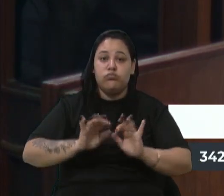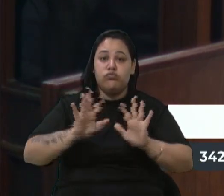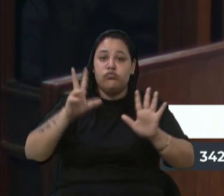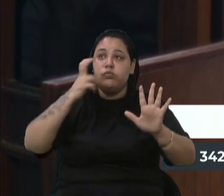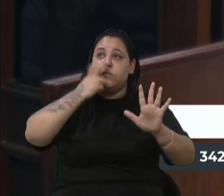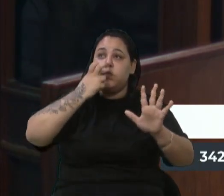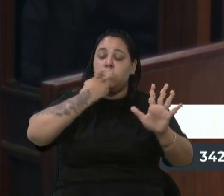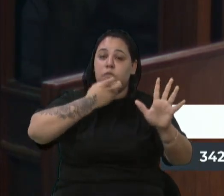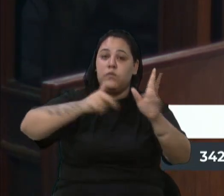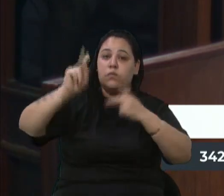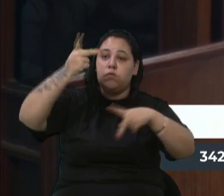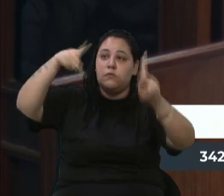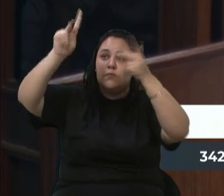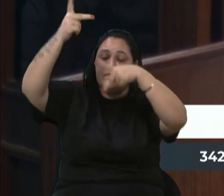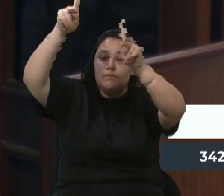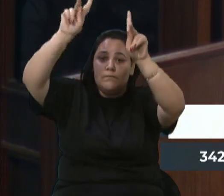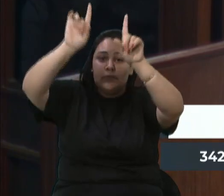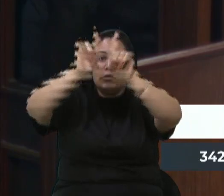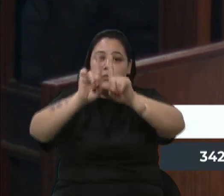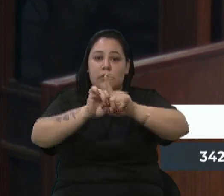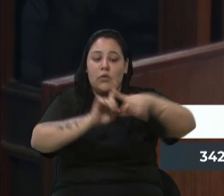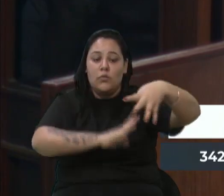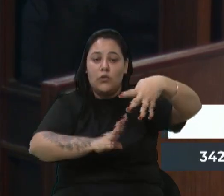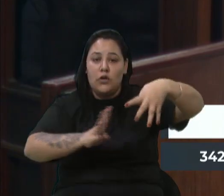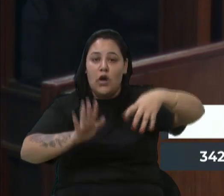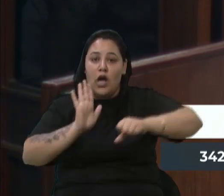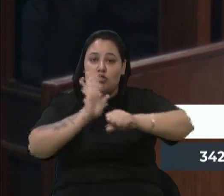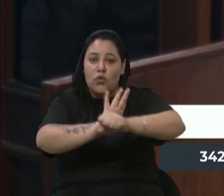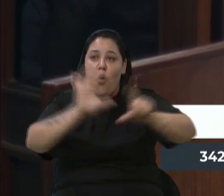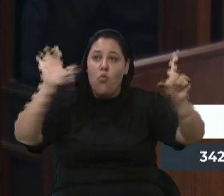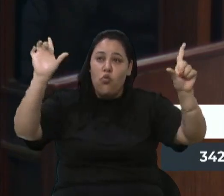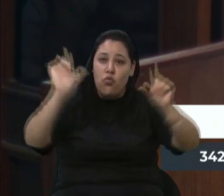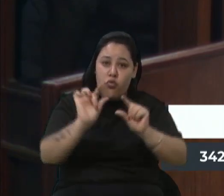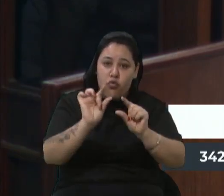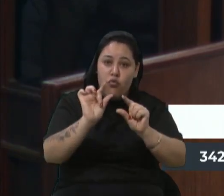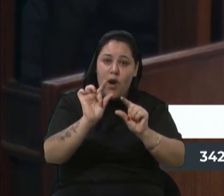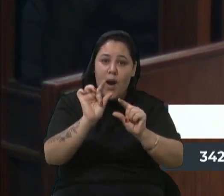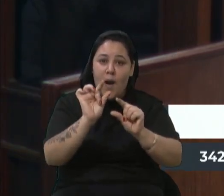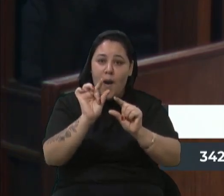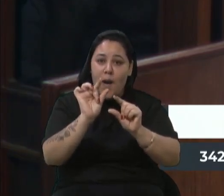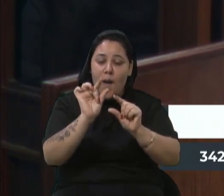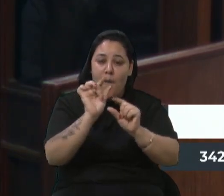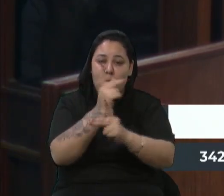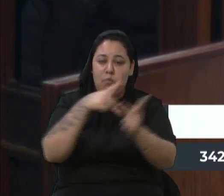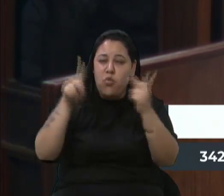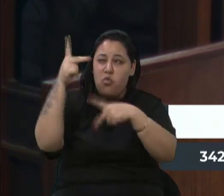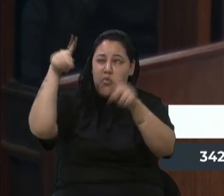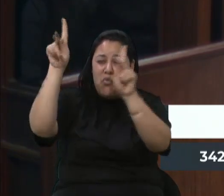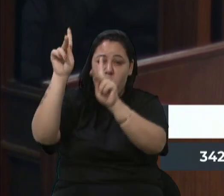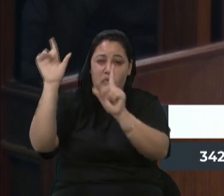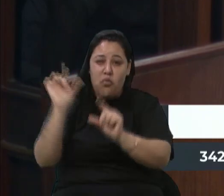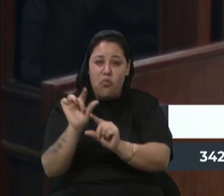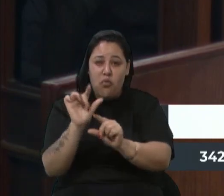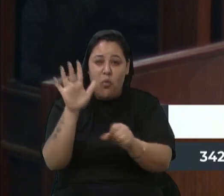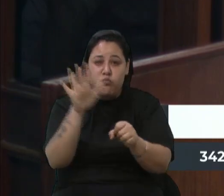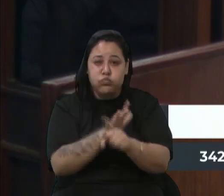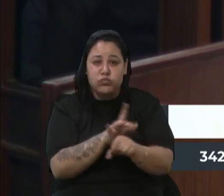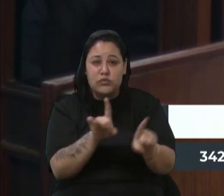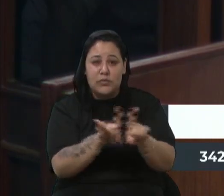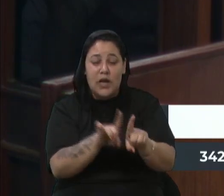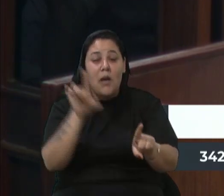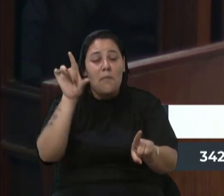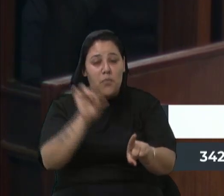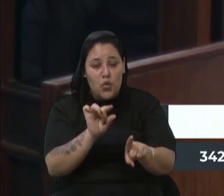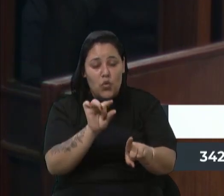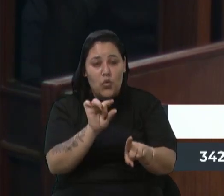pelas paradas frequentes. O pedágio contribui para uma redução na emissão de poluentes atmosféricos. Menos congestionamento também significa menos tempo